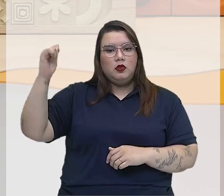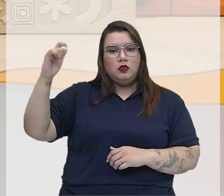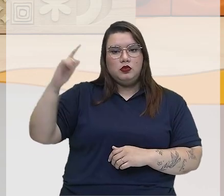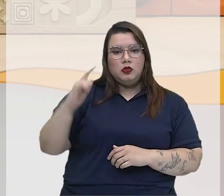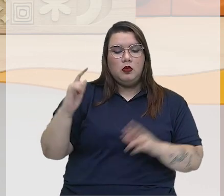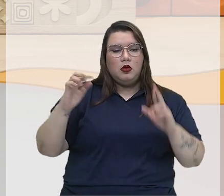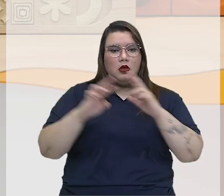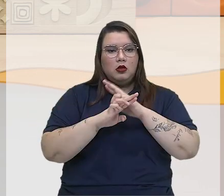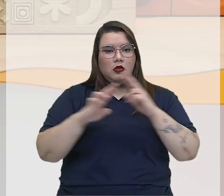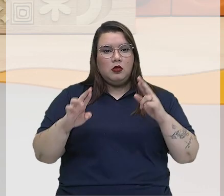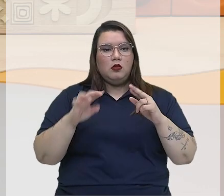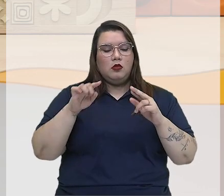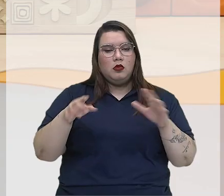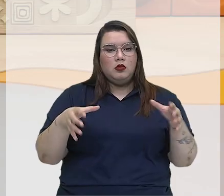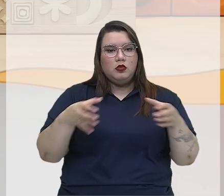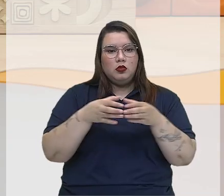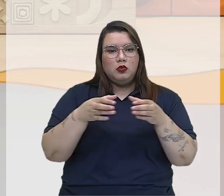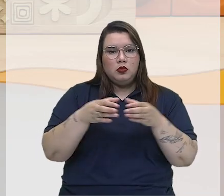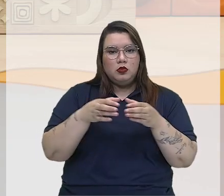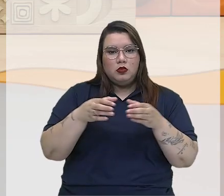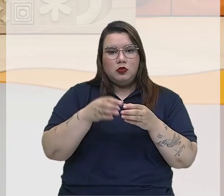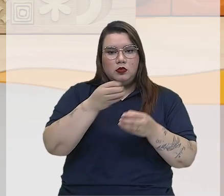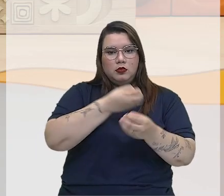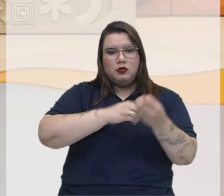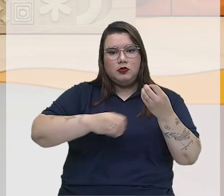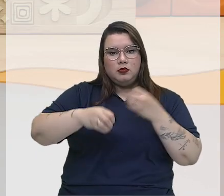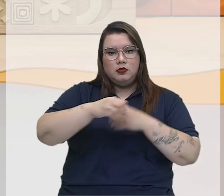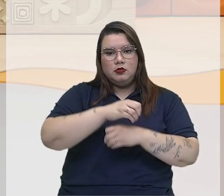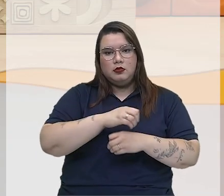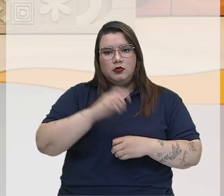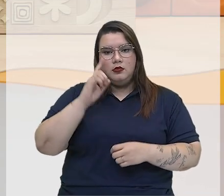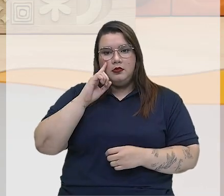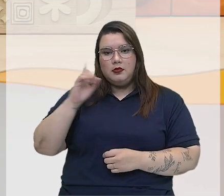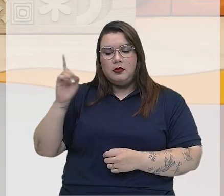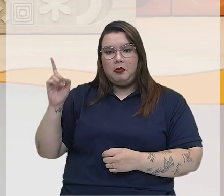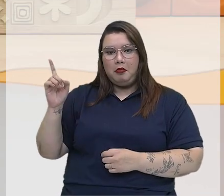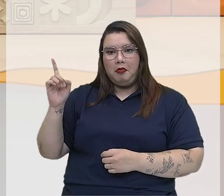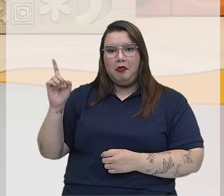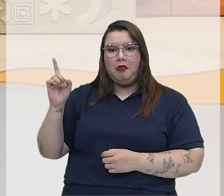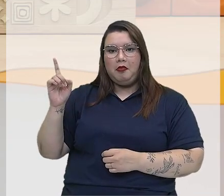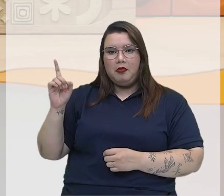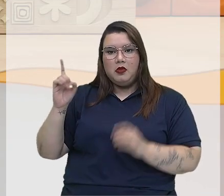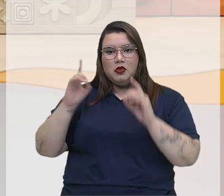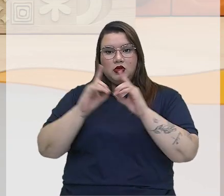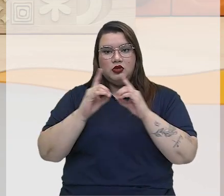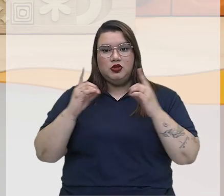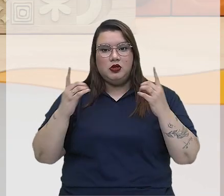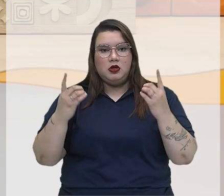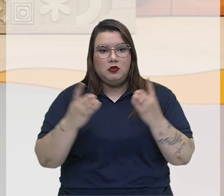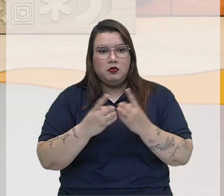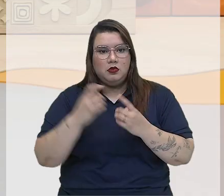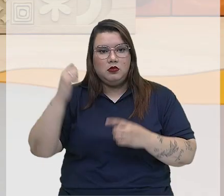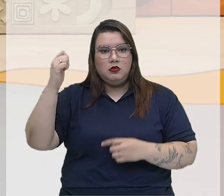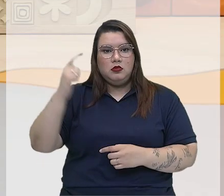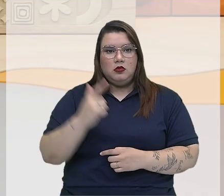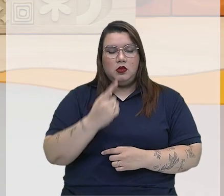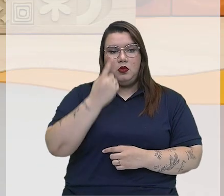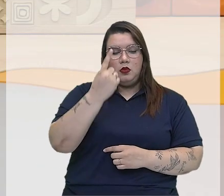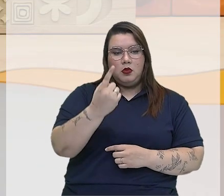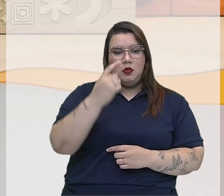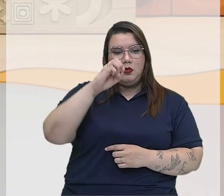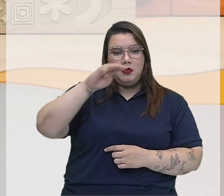do Sol em relação a esse grupo de planetas. O Sol ele tem de diâmetro